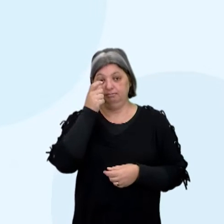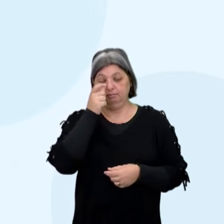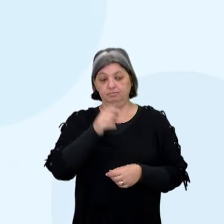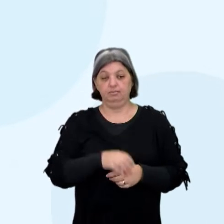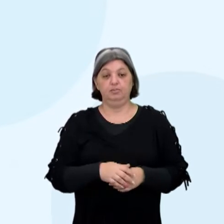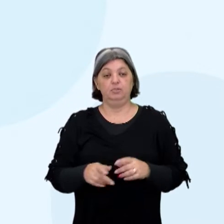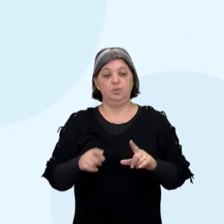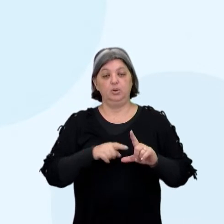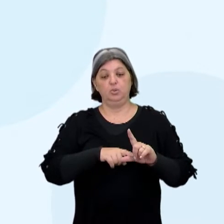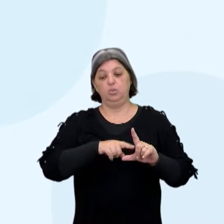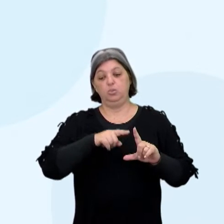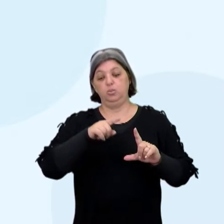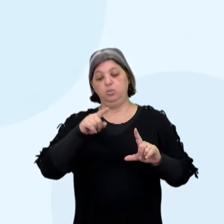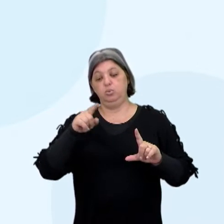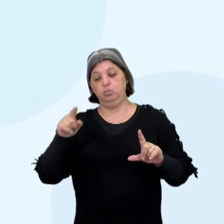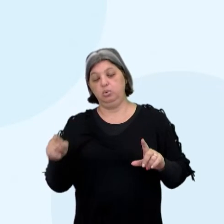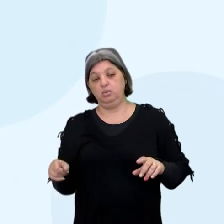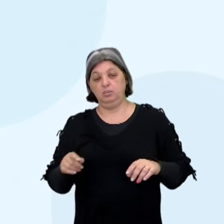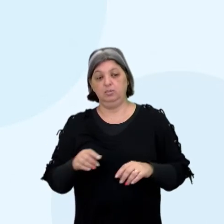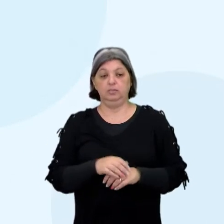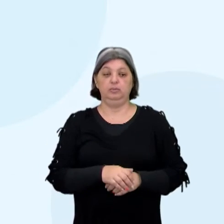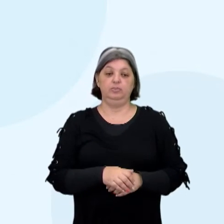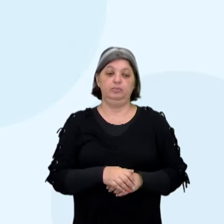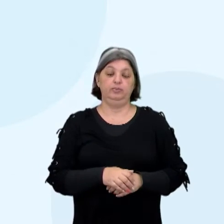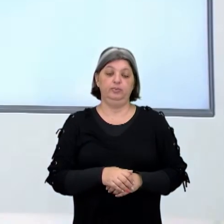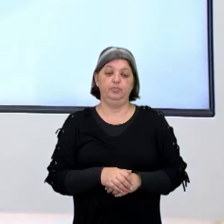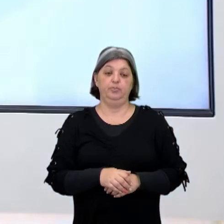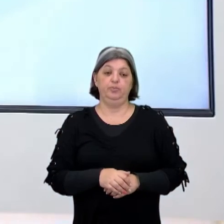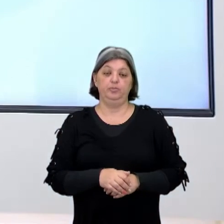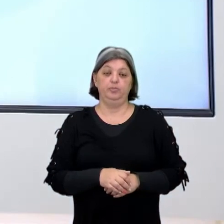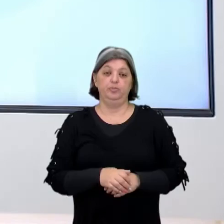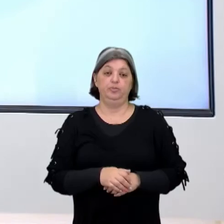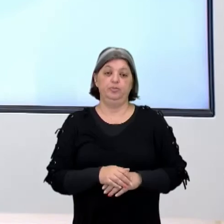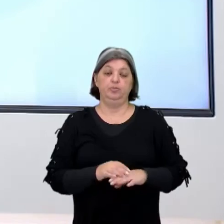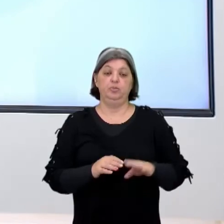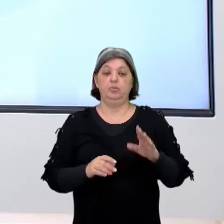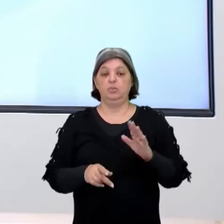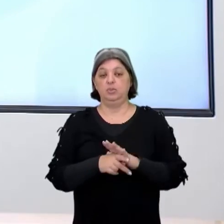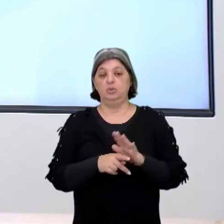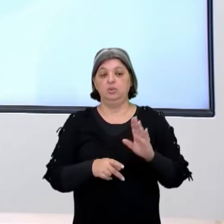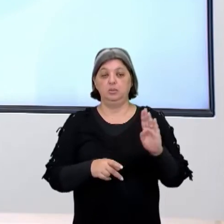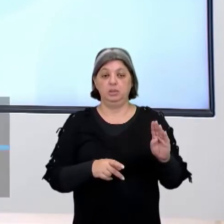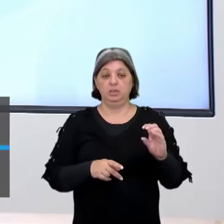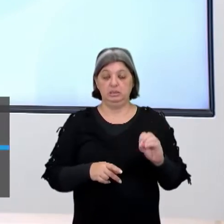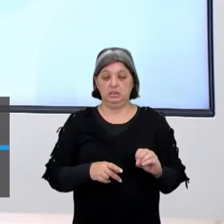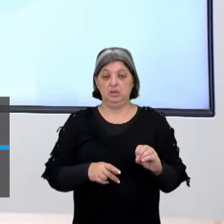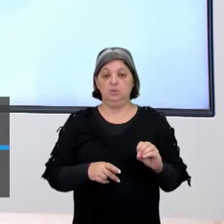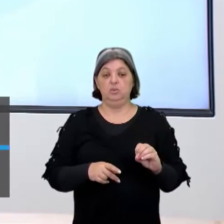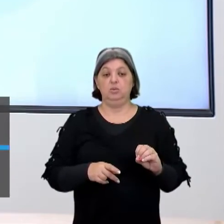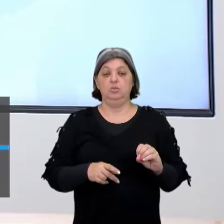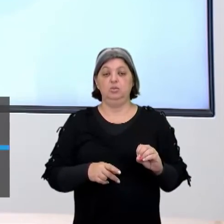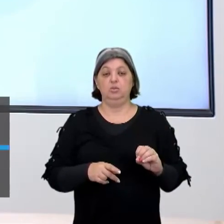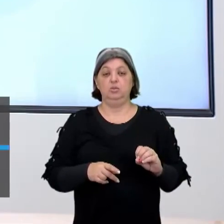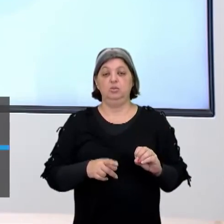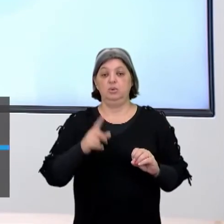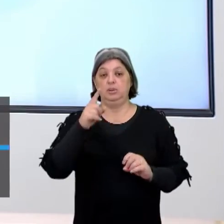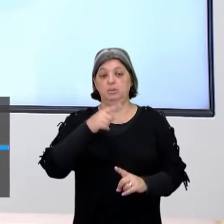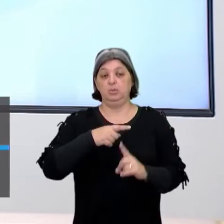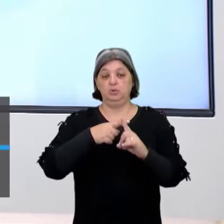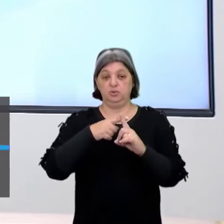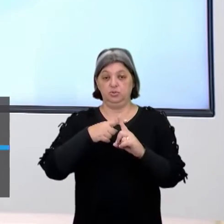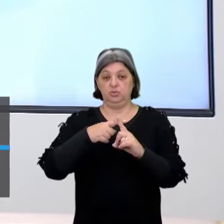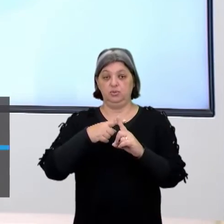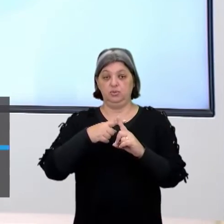né, porque quando o valor do B0 aí no caso, né, ele for positivo,